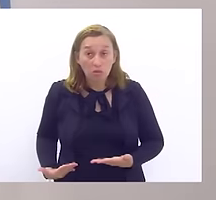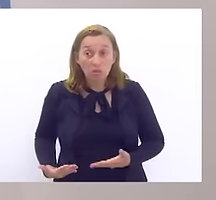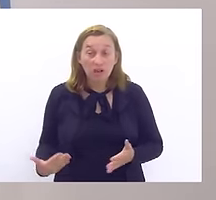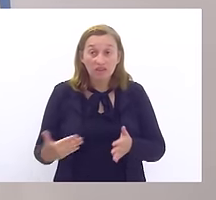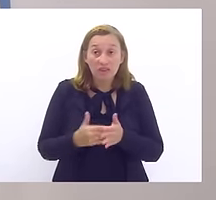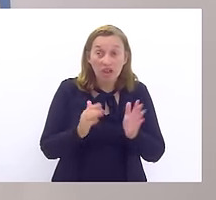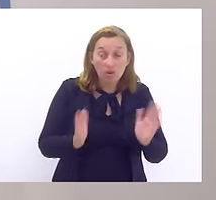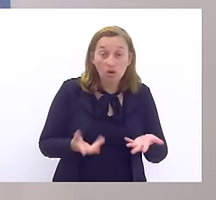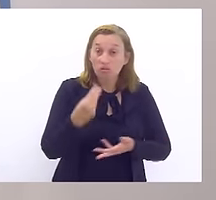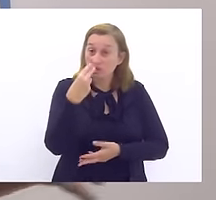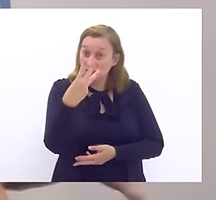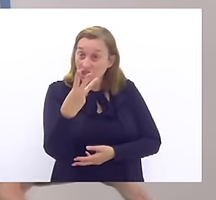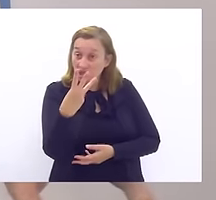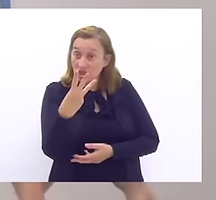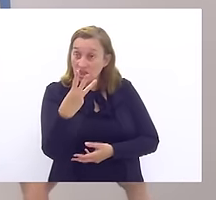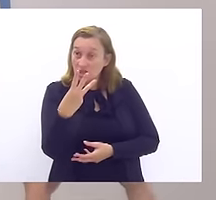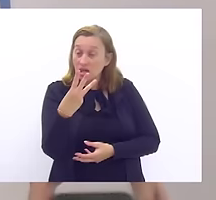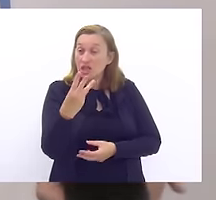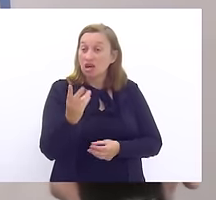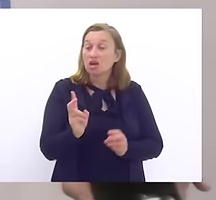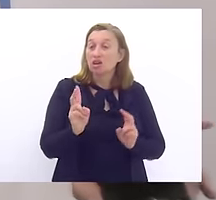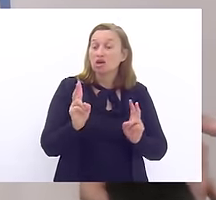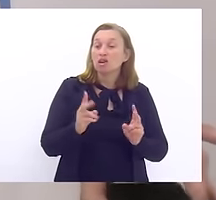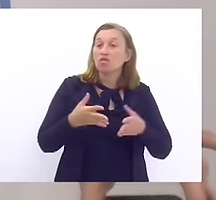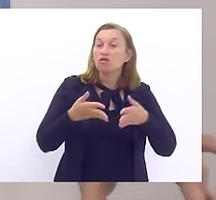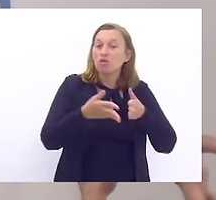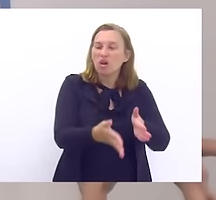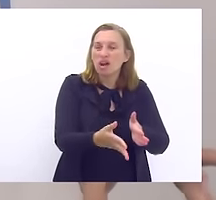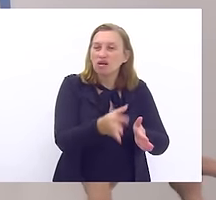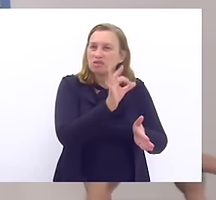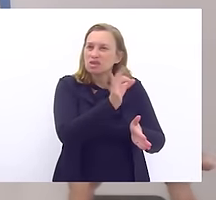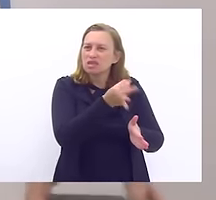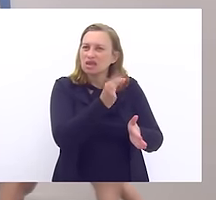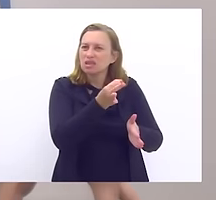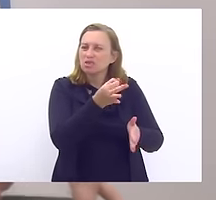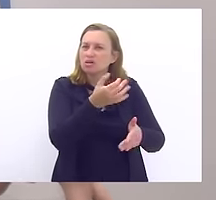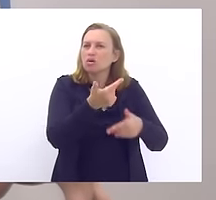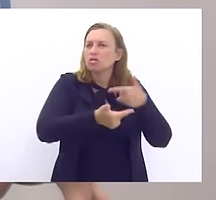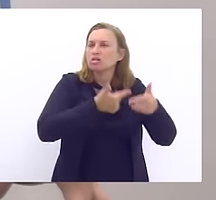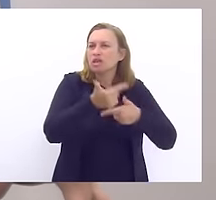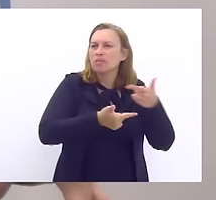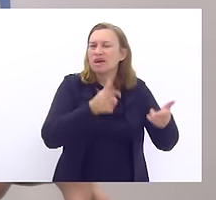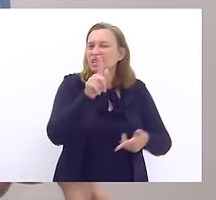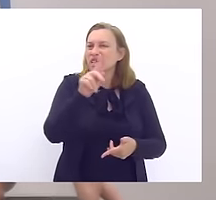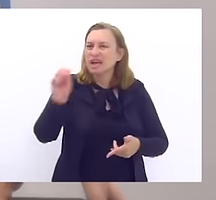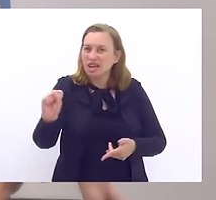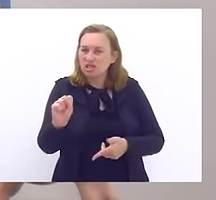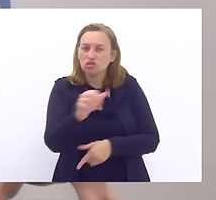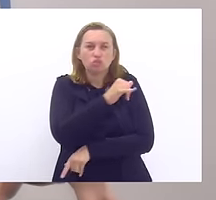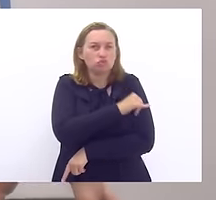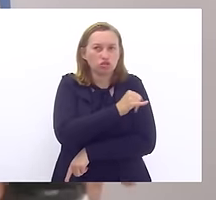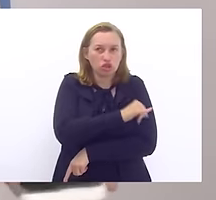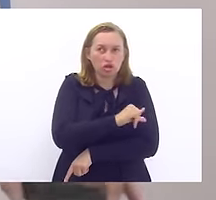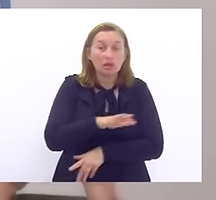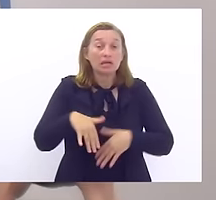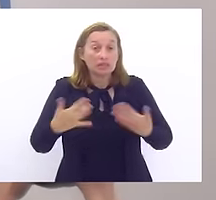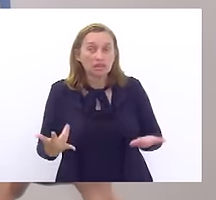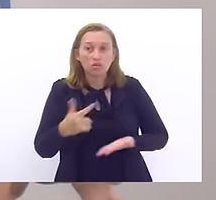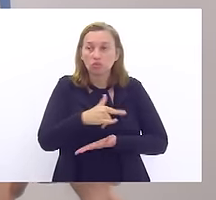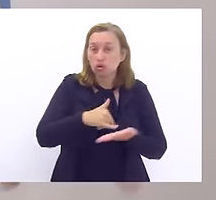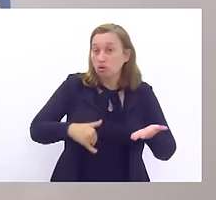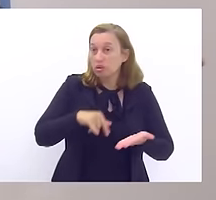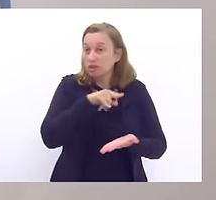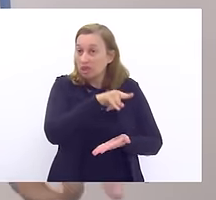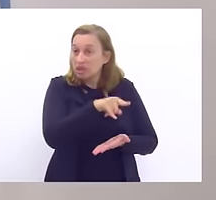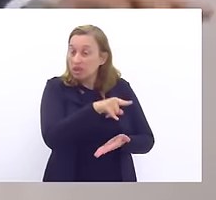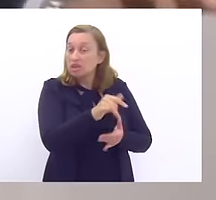até agora que foram três elas dizem respeito exclusivamente ao serviço de gás no Rio de Janeiro Então os documentos que ali